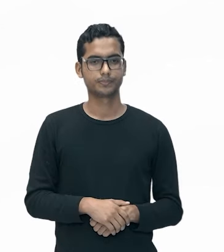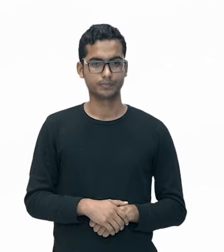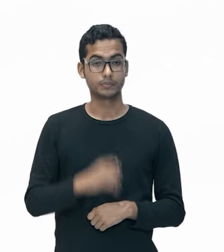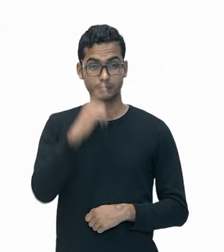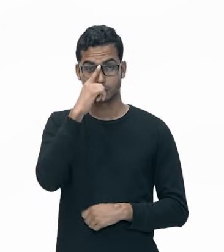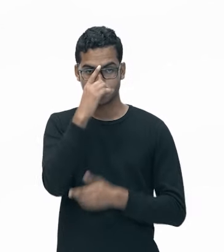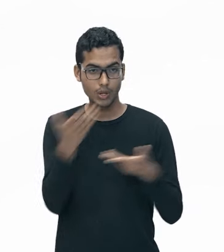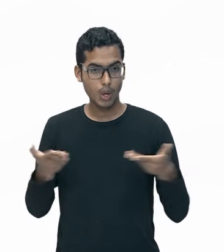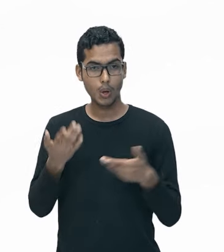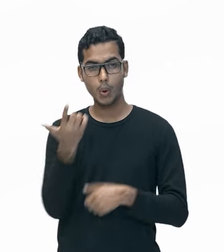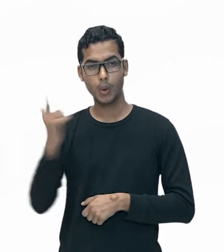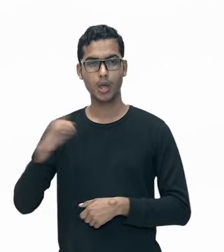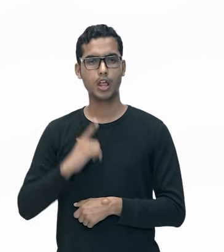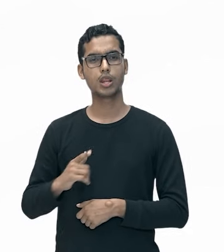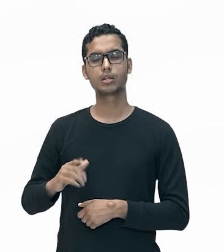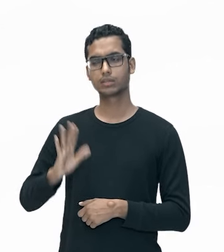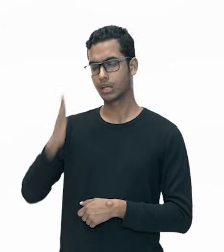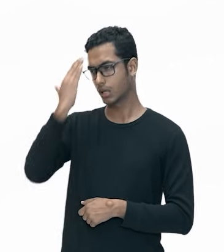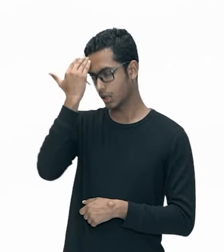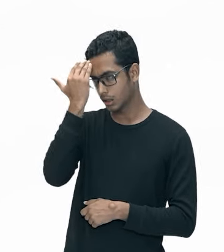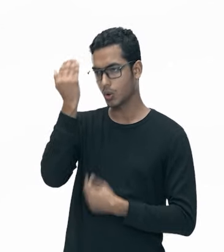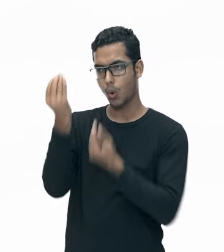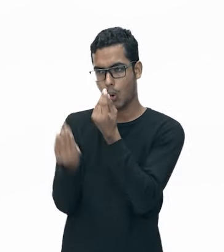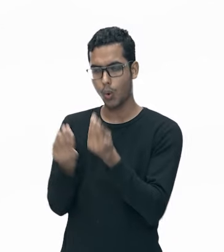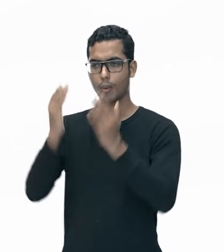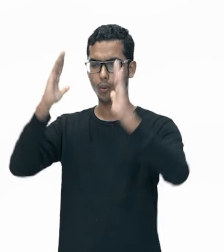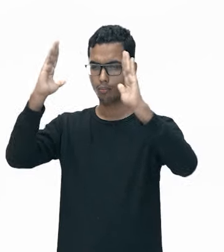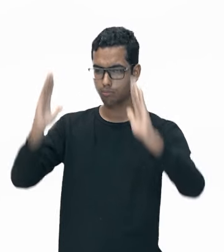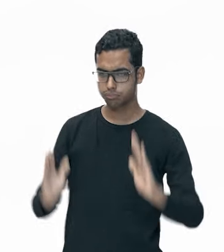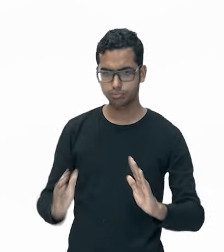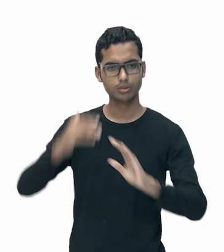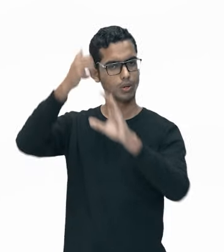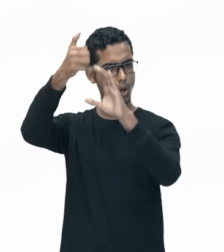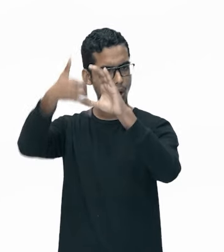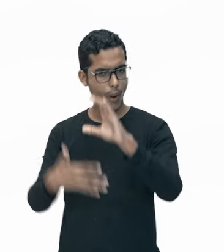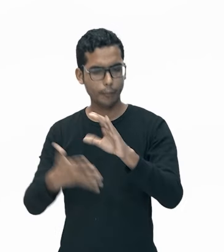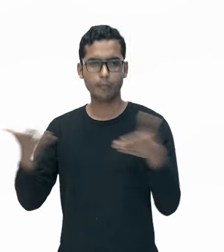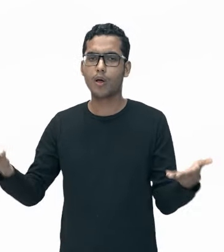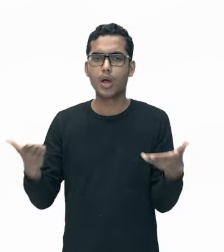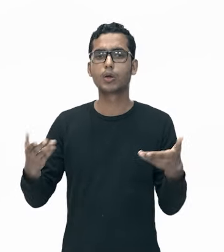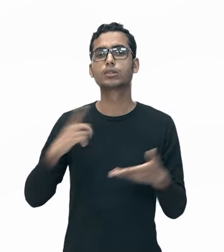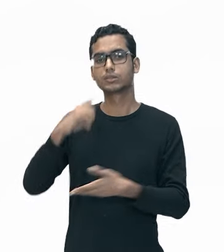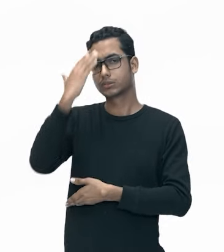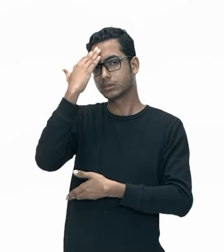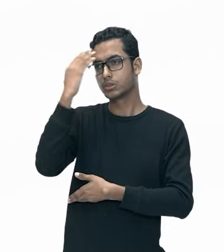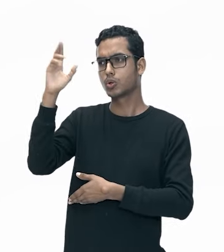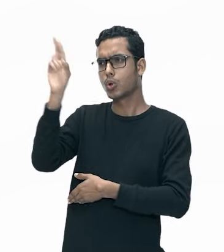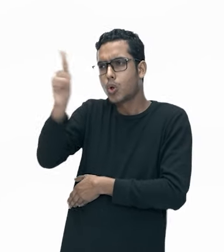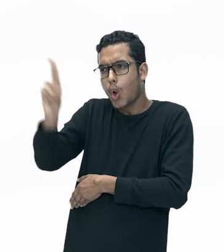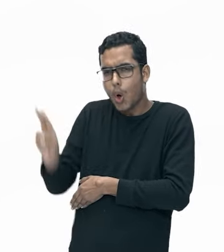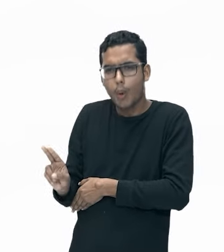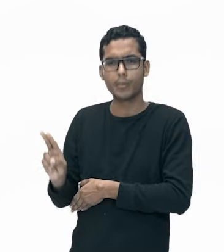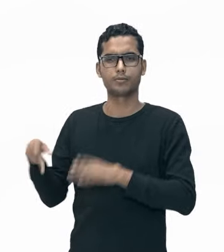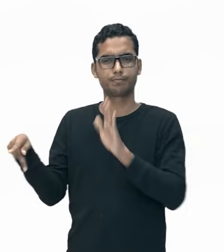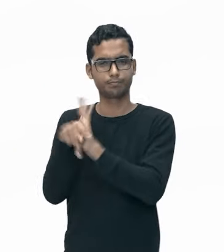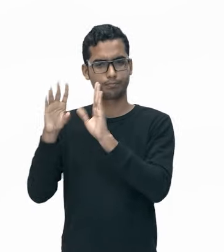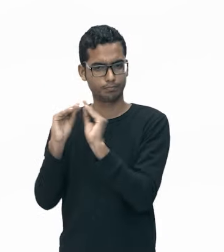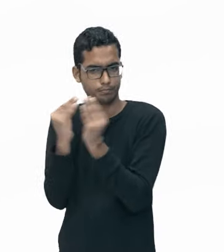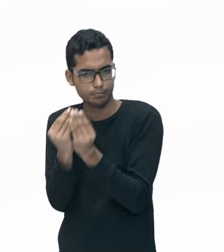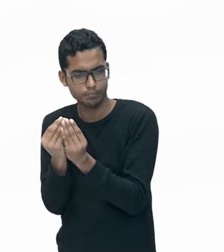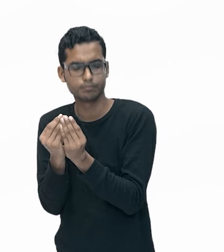entendeu né Essa classificação e agora a gente precisa nomear esses compostos tá gente eu